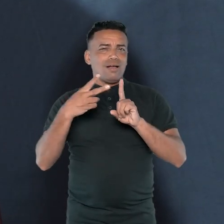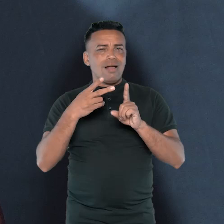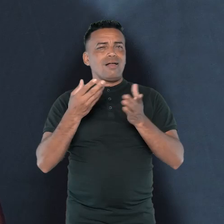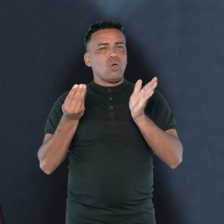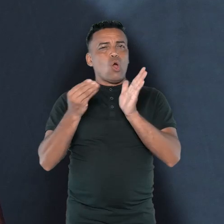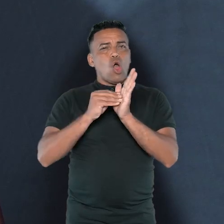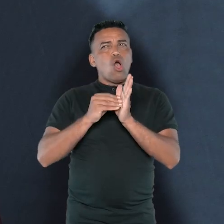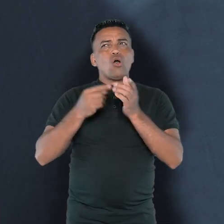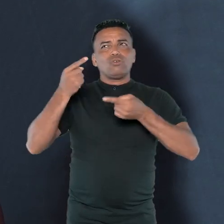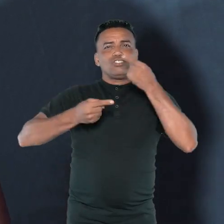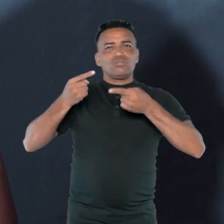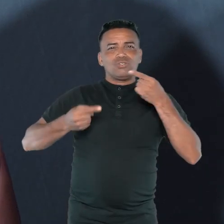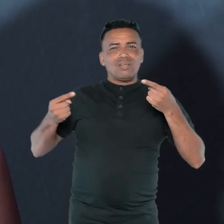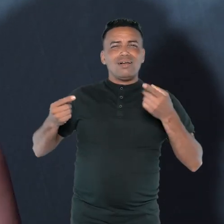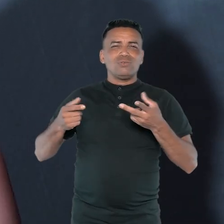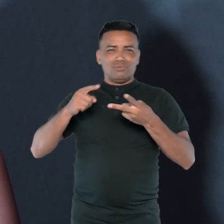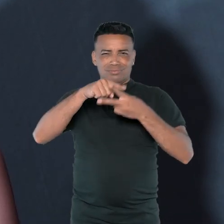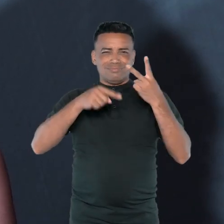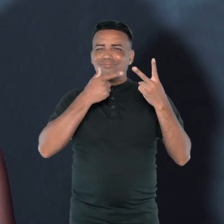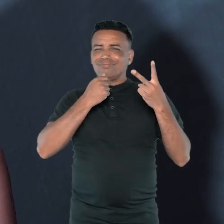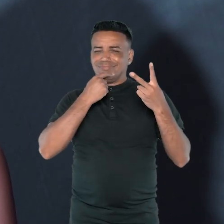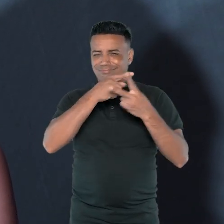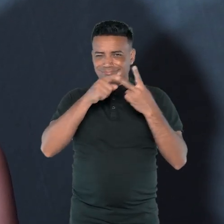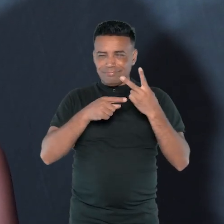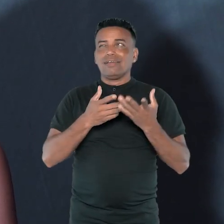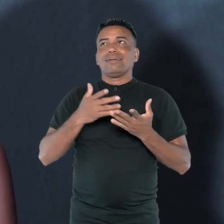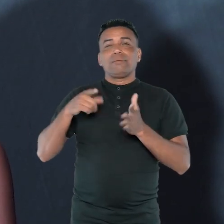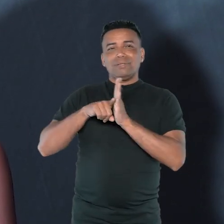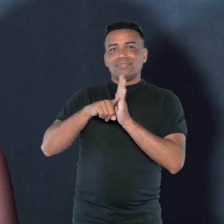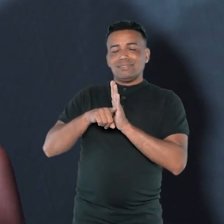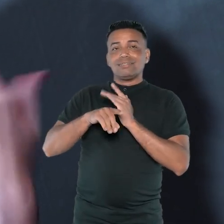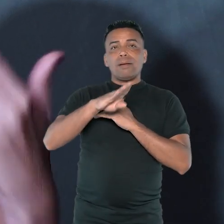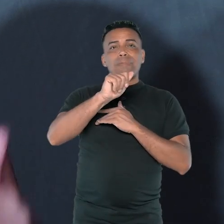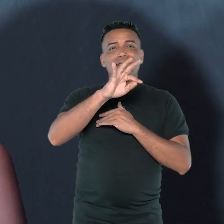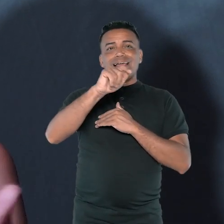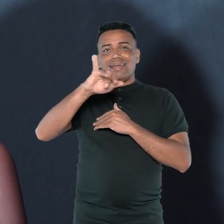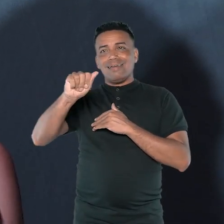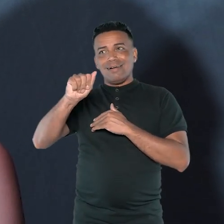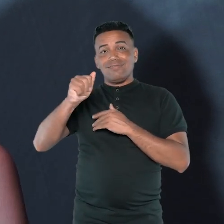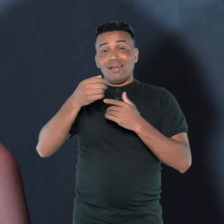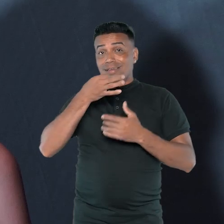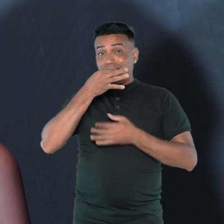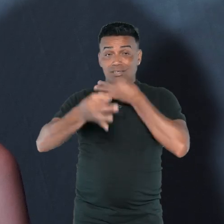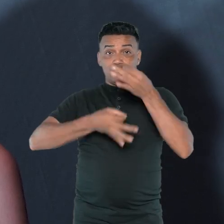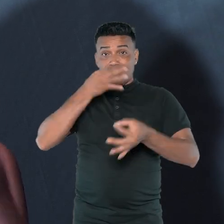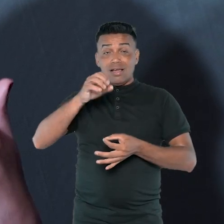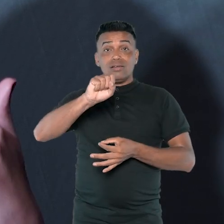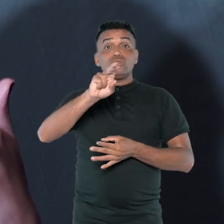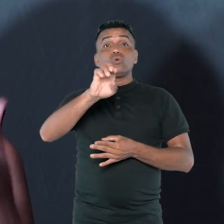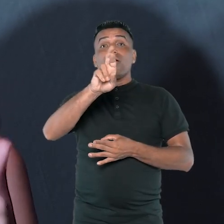uma discussão que tem do Barthes com o Bataille, né, porque quando o Bataille vai criticar o surrealismo do